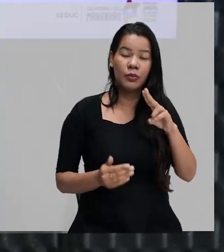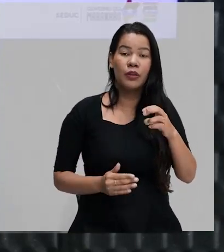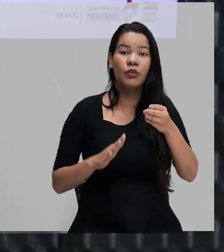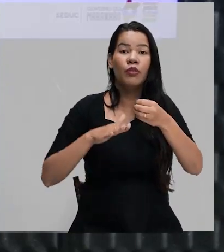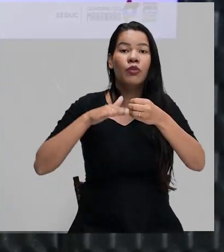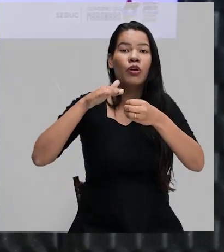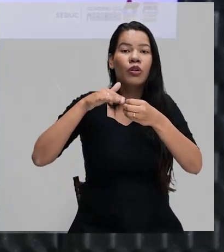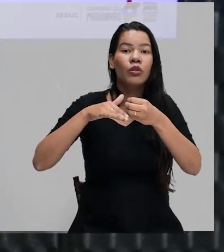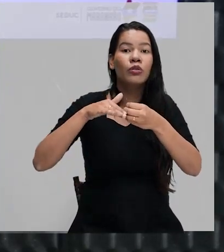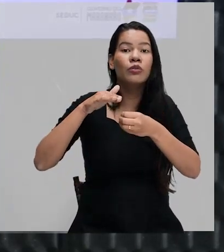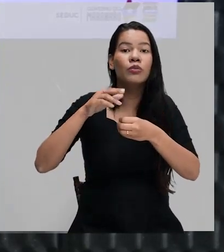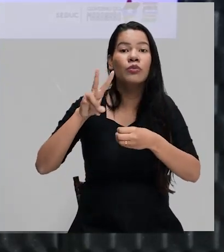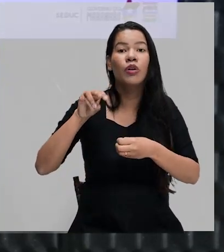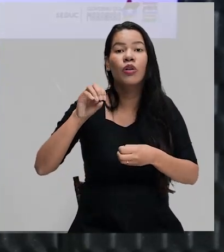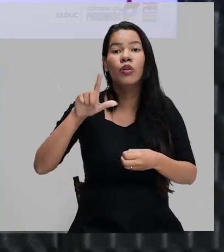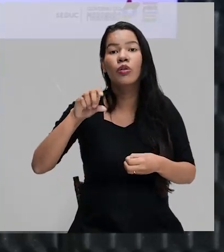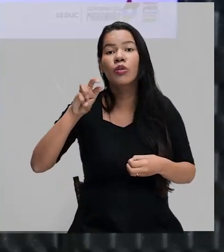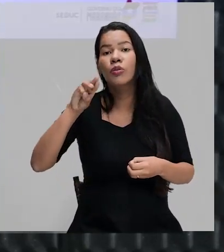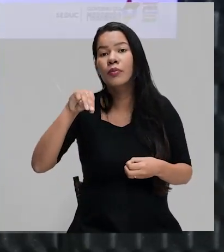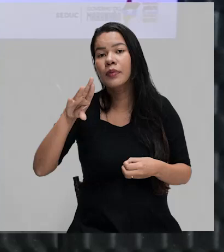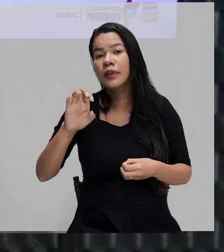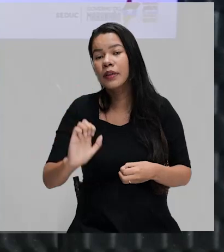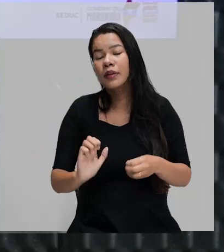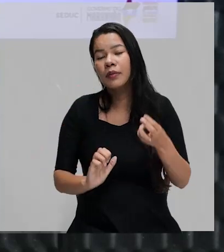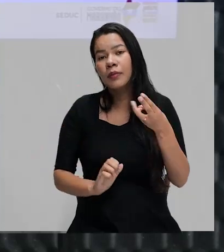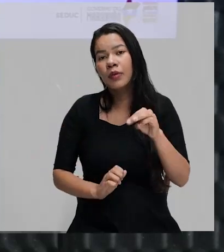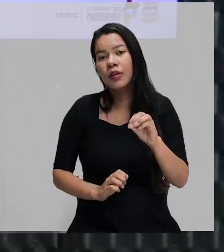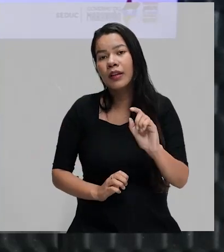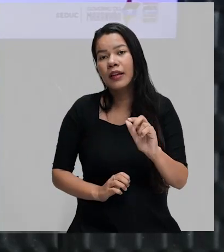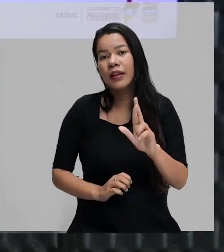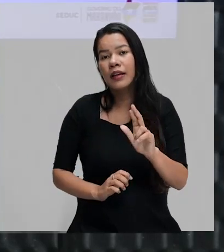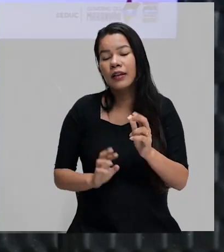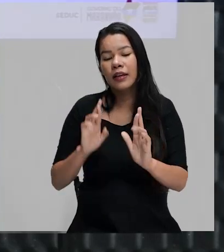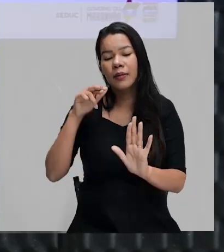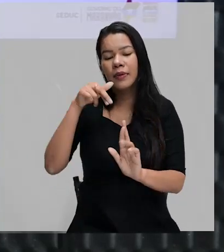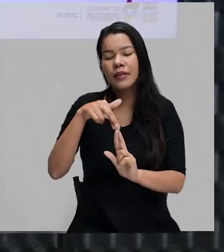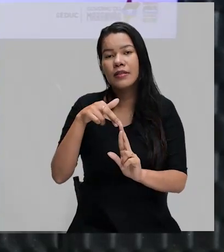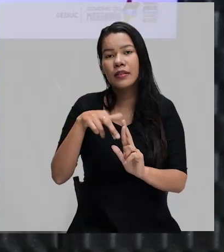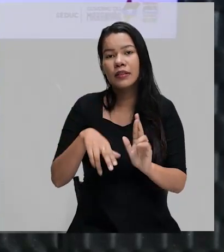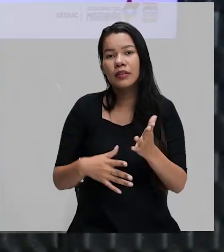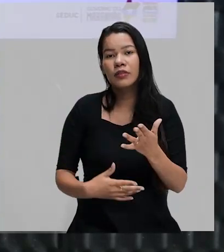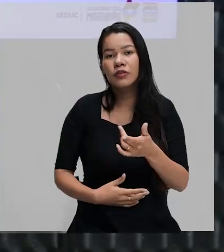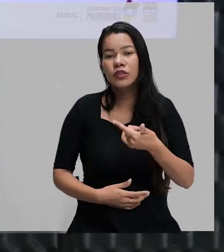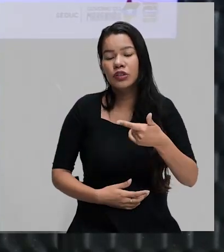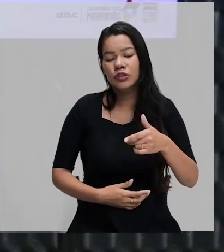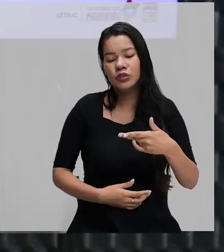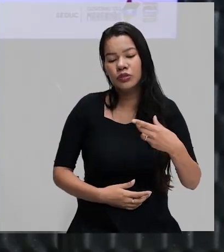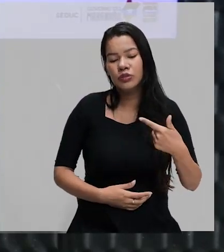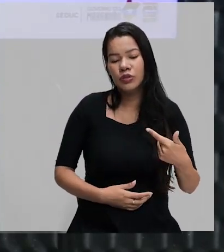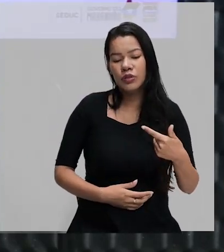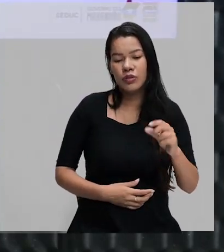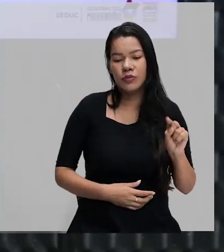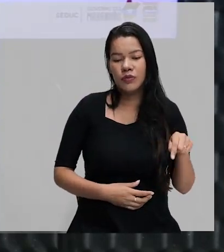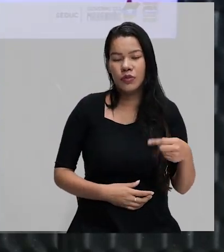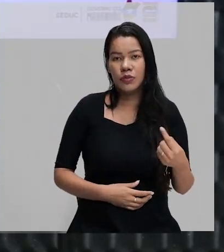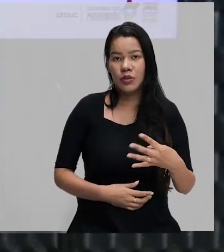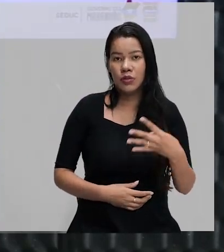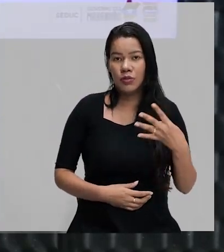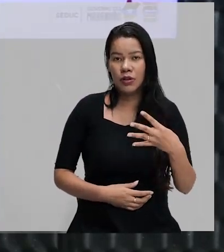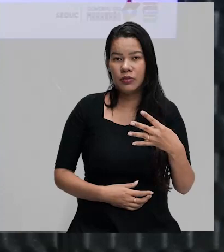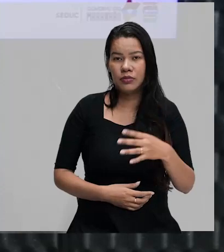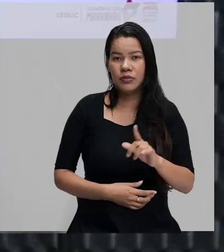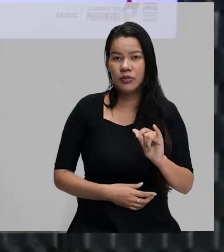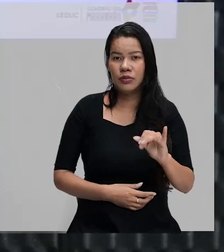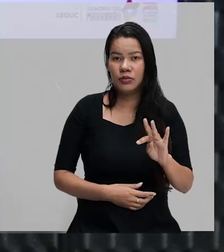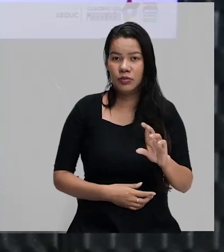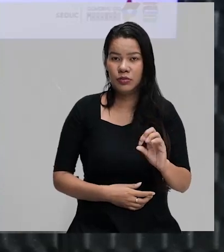vai corresponder a 22,4 litros. Show de bola? Turminha, com essas informações iniciais,